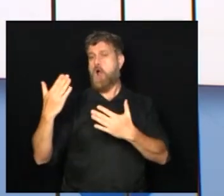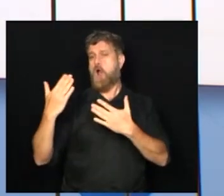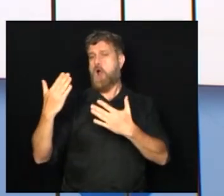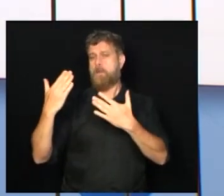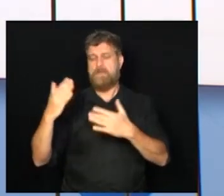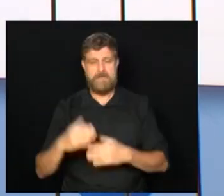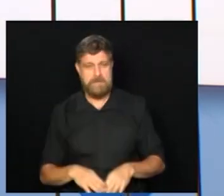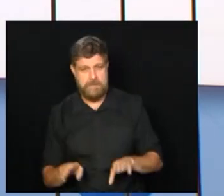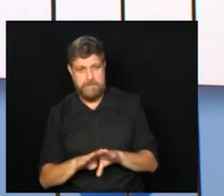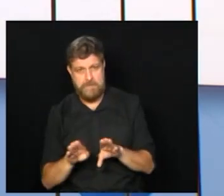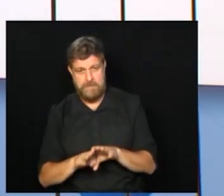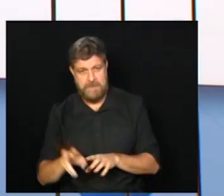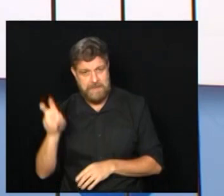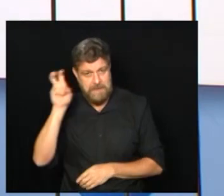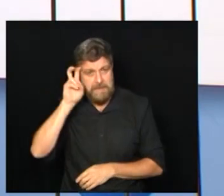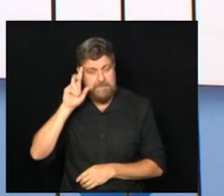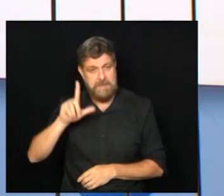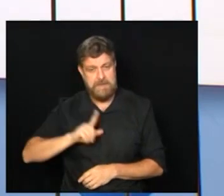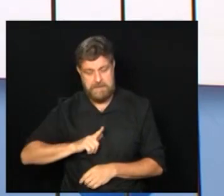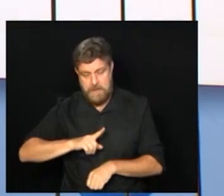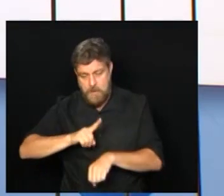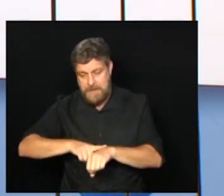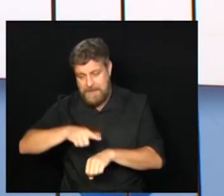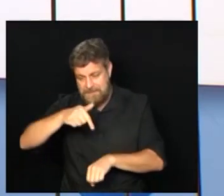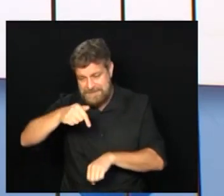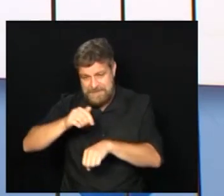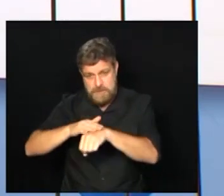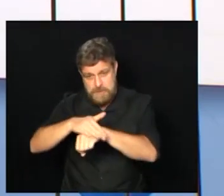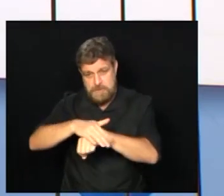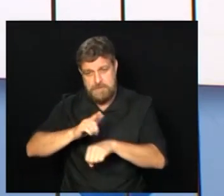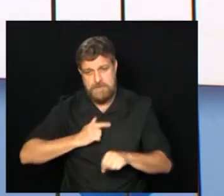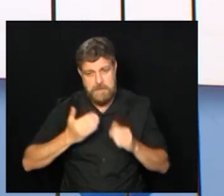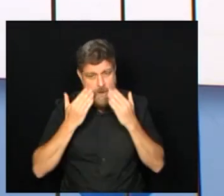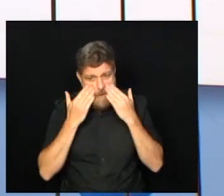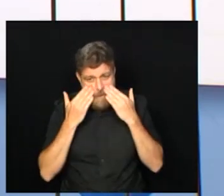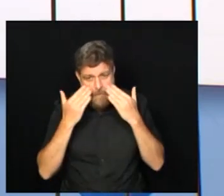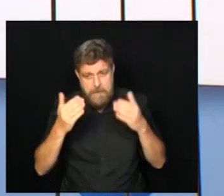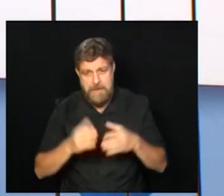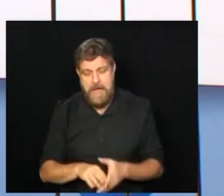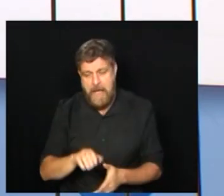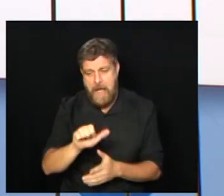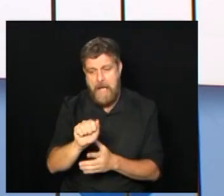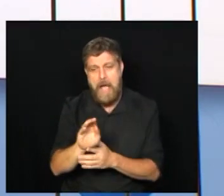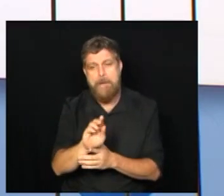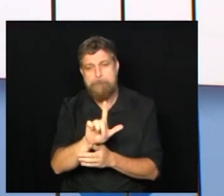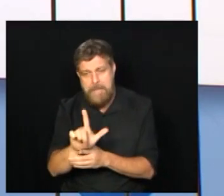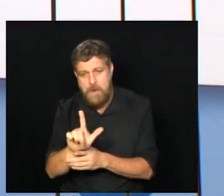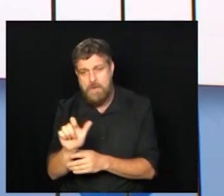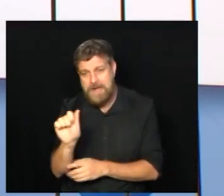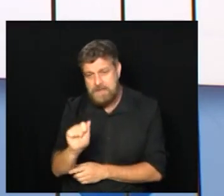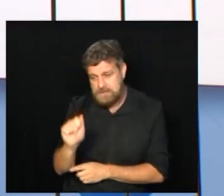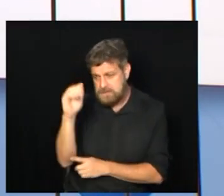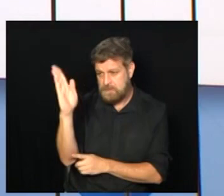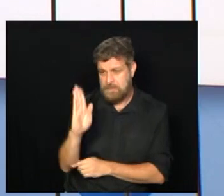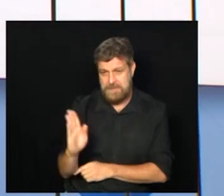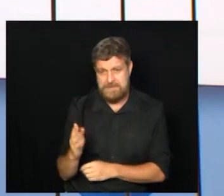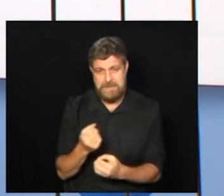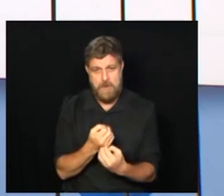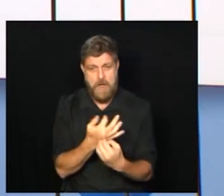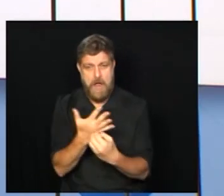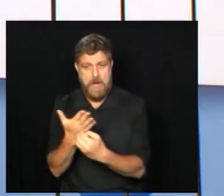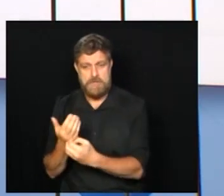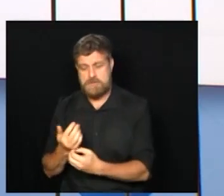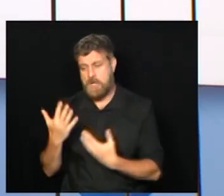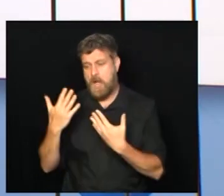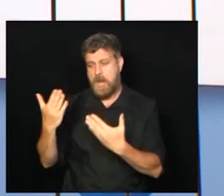Teremos na quinta-feira também, a partir das 7 horas da noite, uma apresentação da ABAL, que é a Associação Brasileira de Artistas